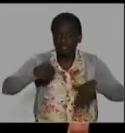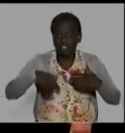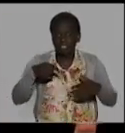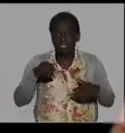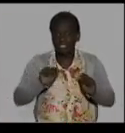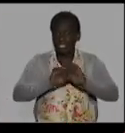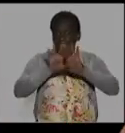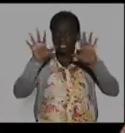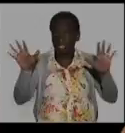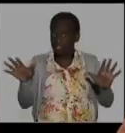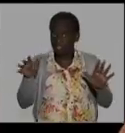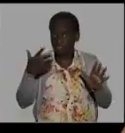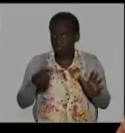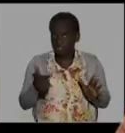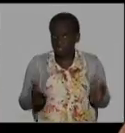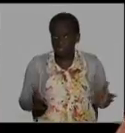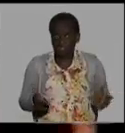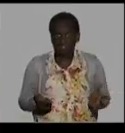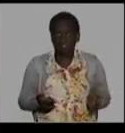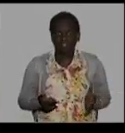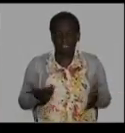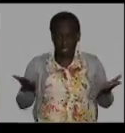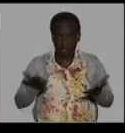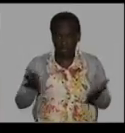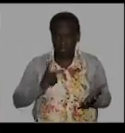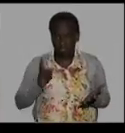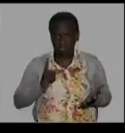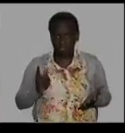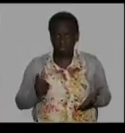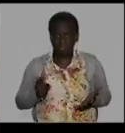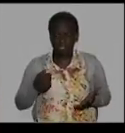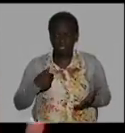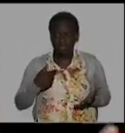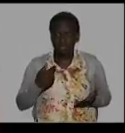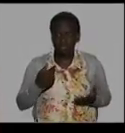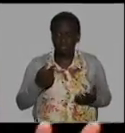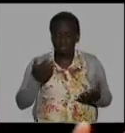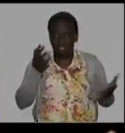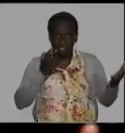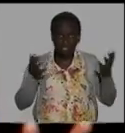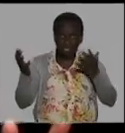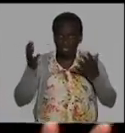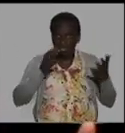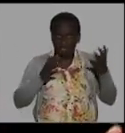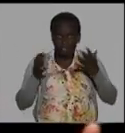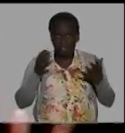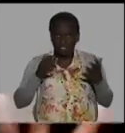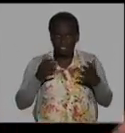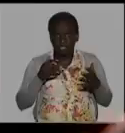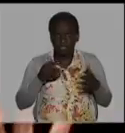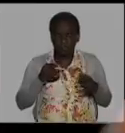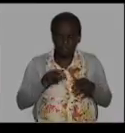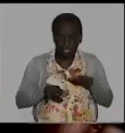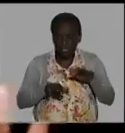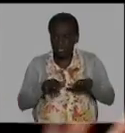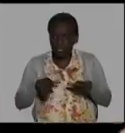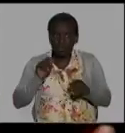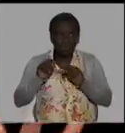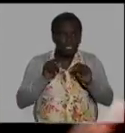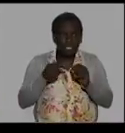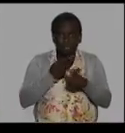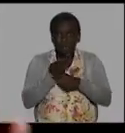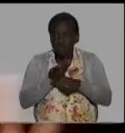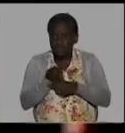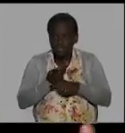assim tão amplo como existe agora, eu fiquei muito assim perdida, eu fui muito assim meio tateando,